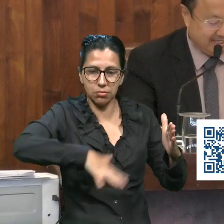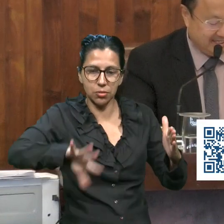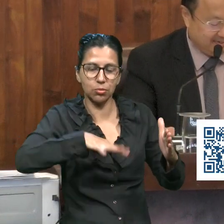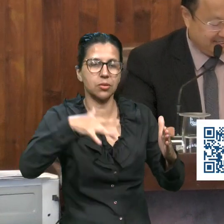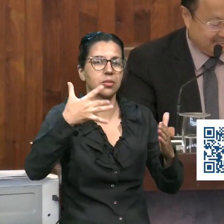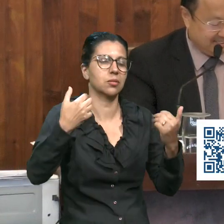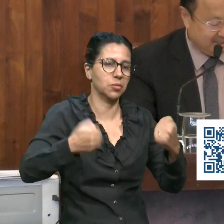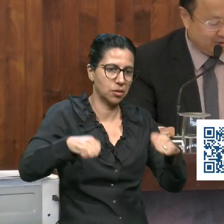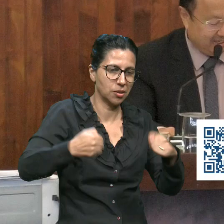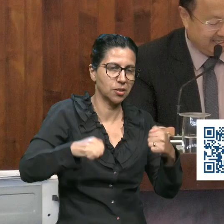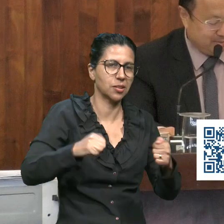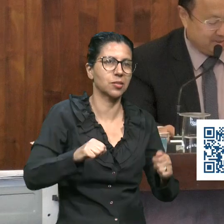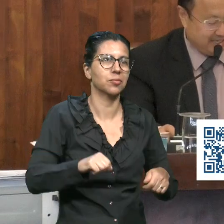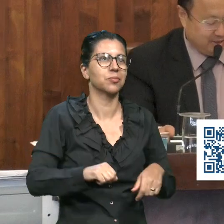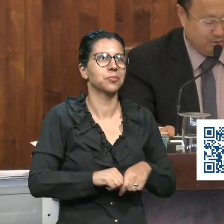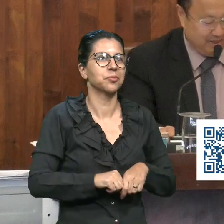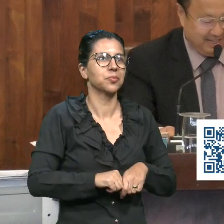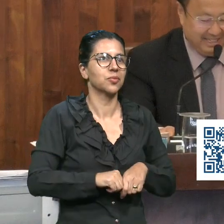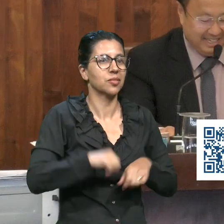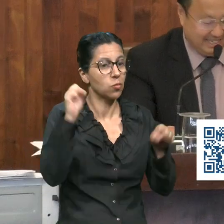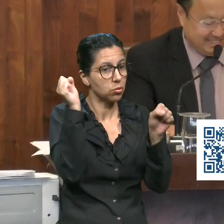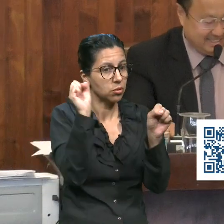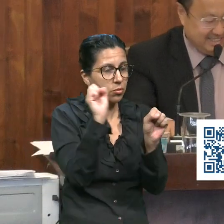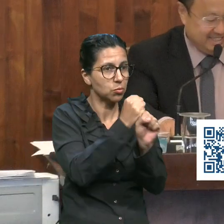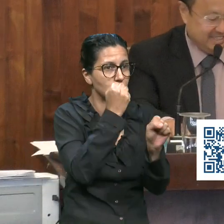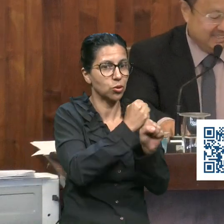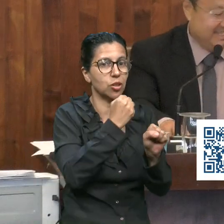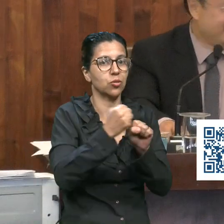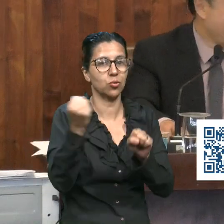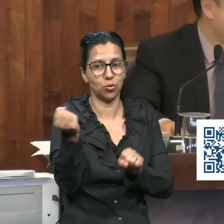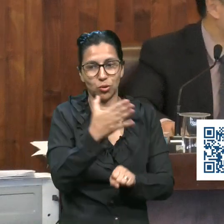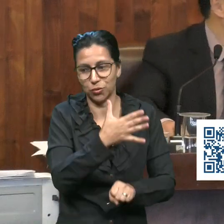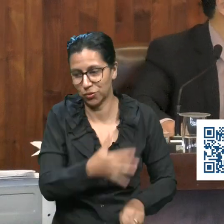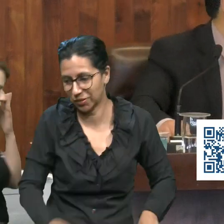essa iniciativa, desejando tornar esse projeto uma realidade.